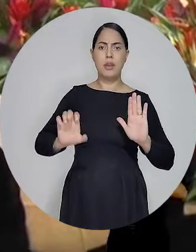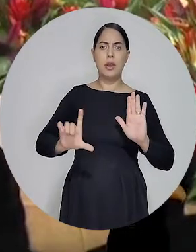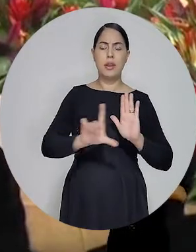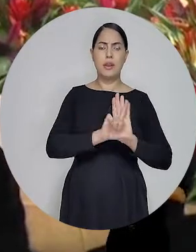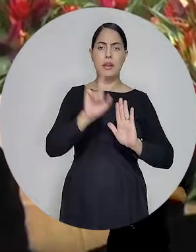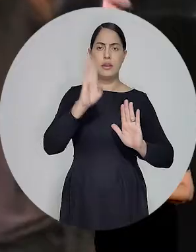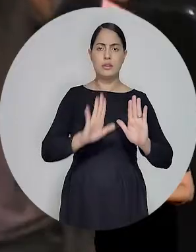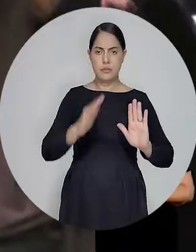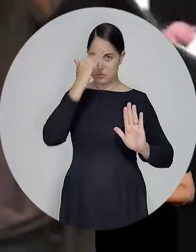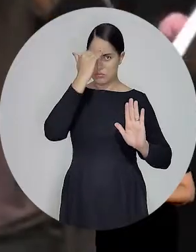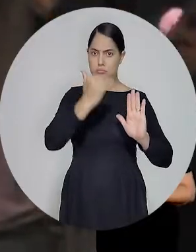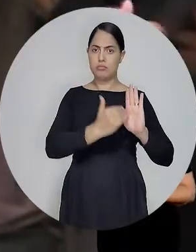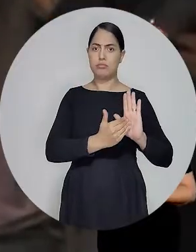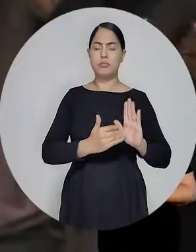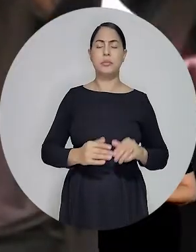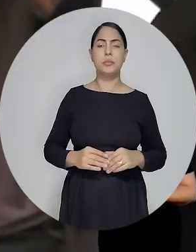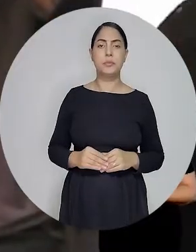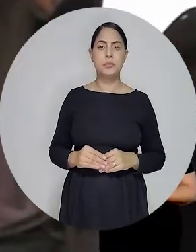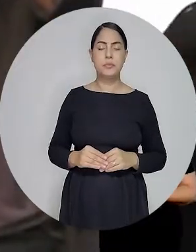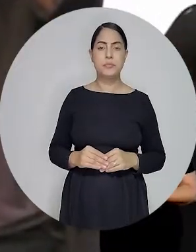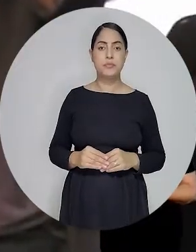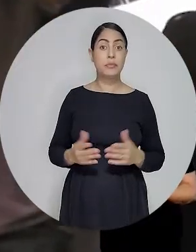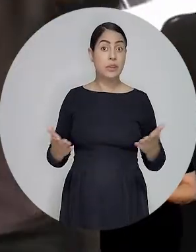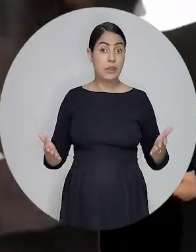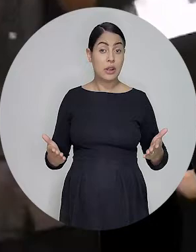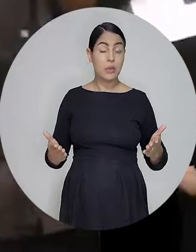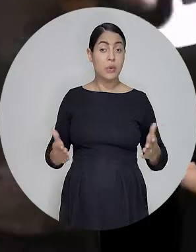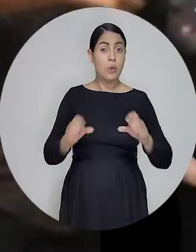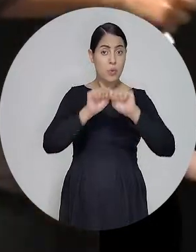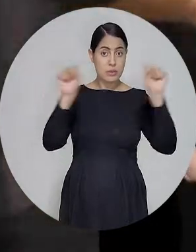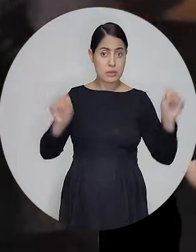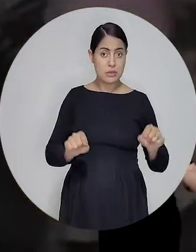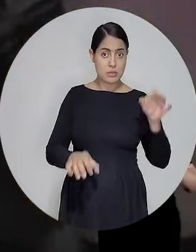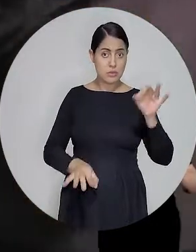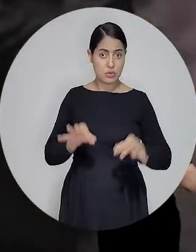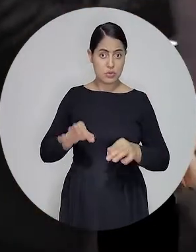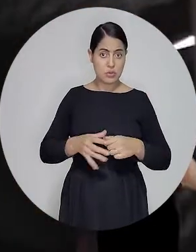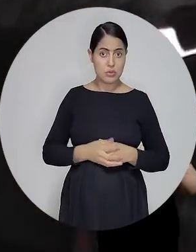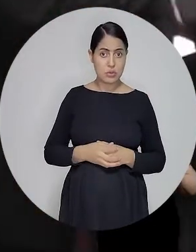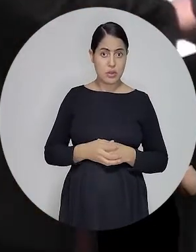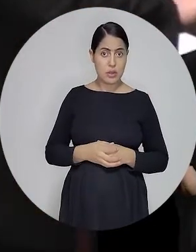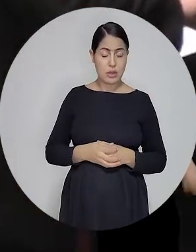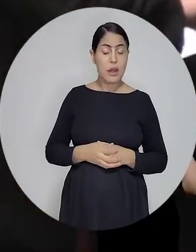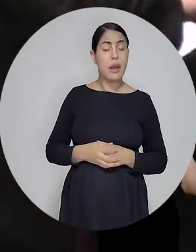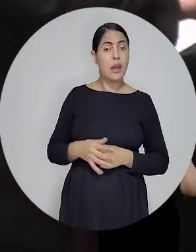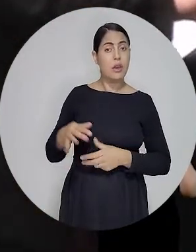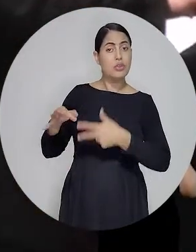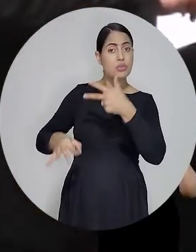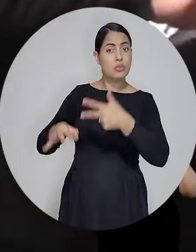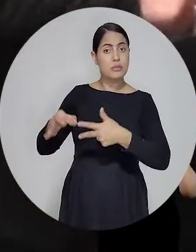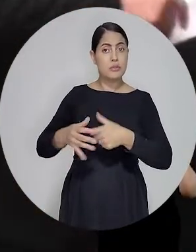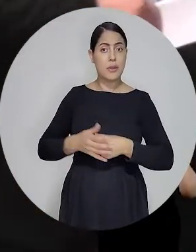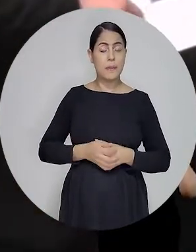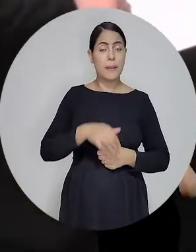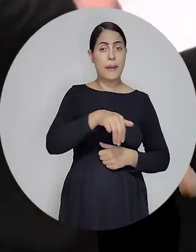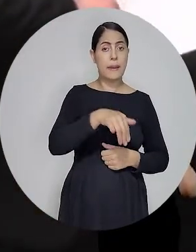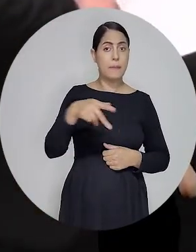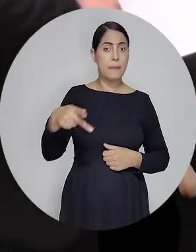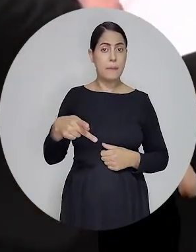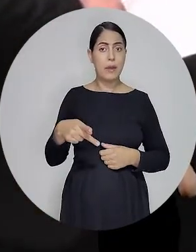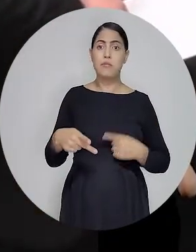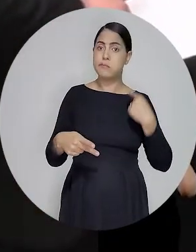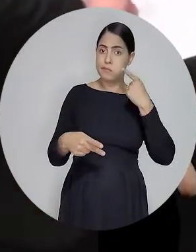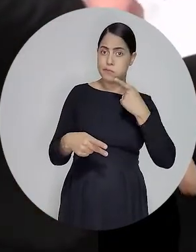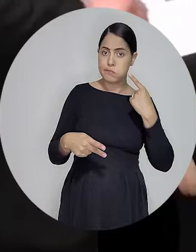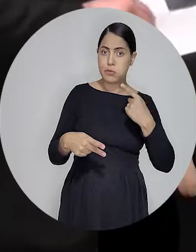as leis do país. O sistema de justiça é composto pela magistratura, Ministério Público e advocacia,